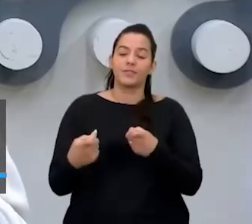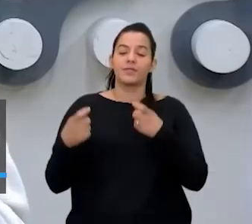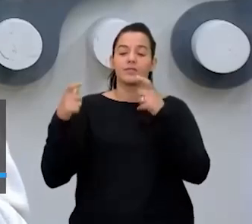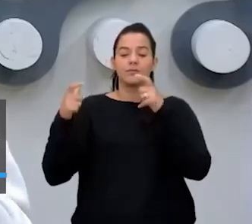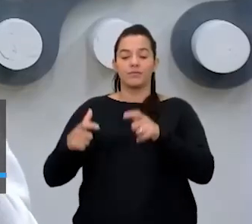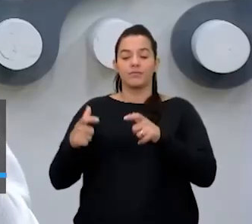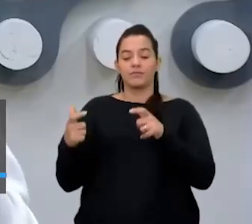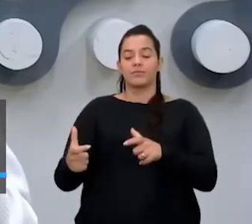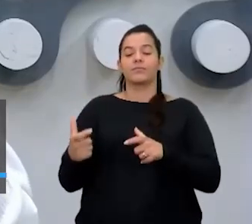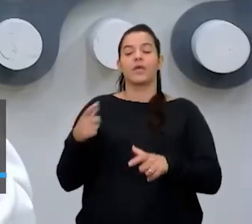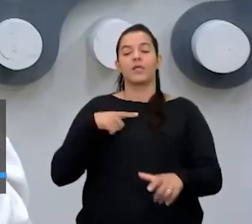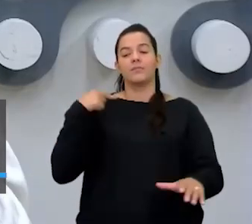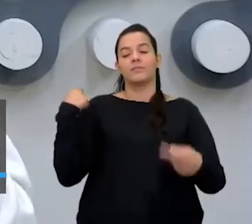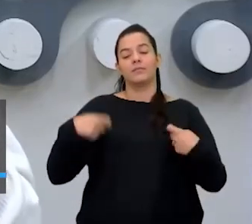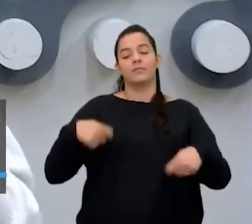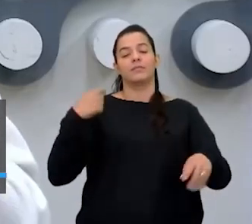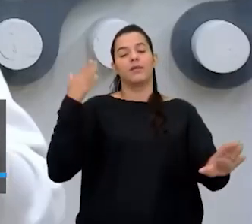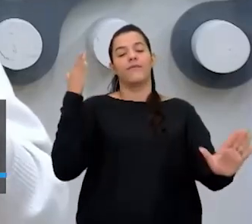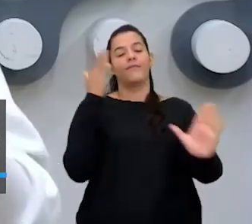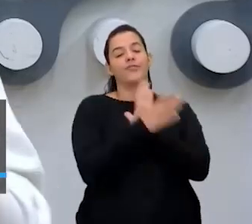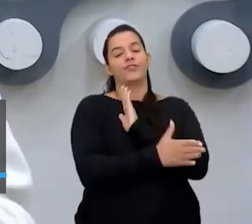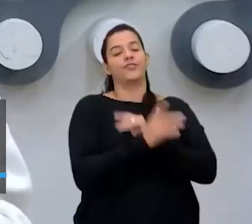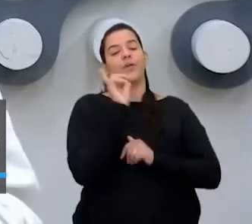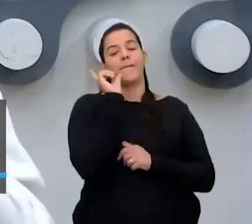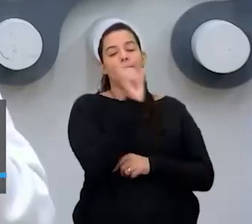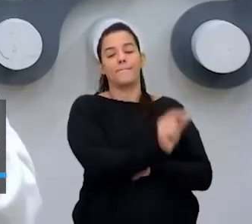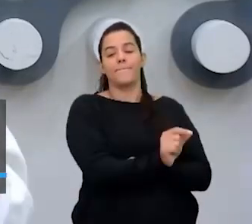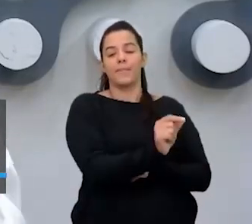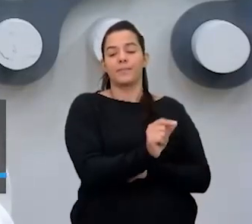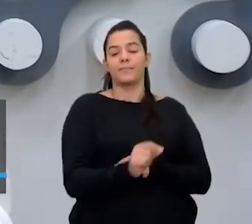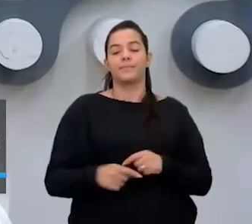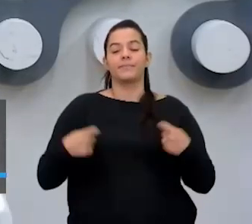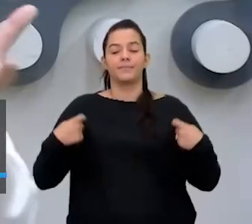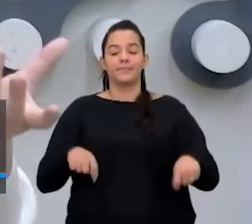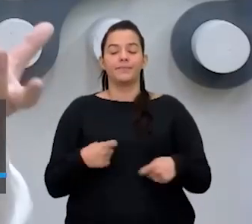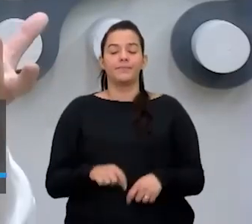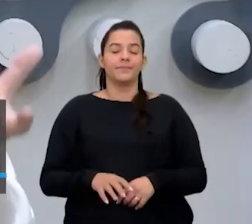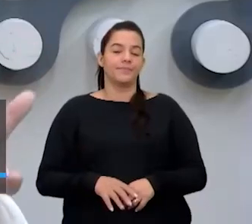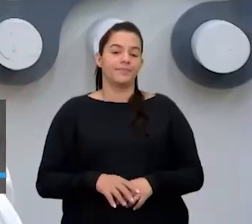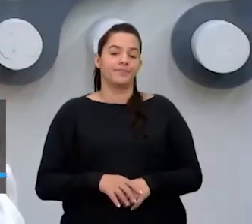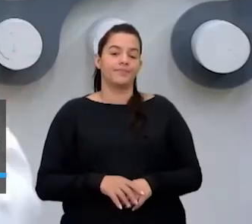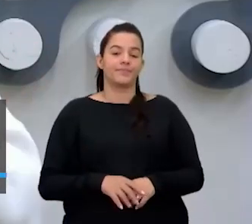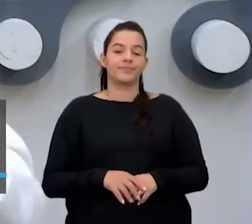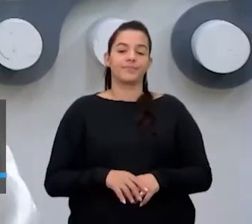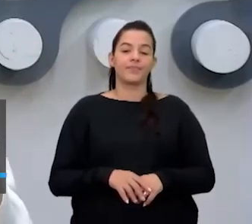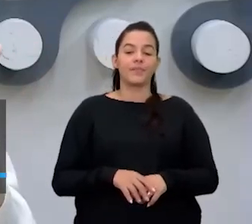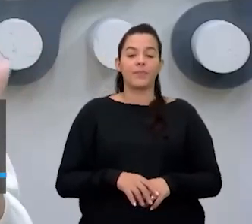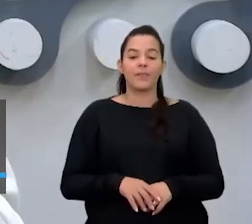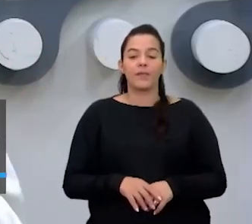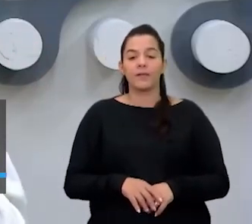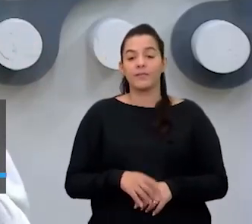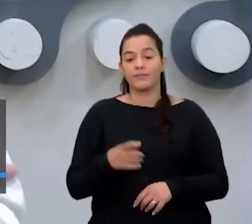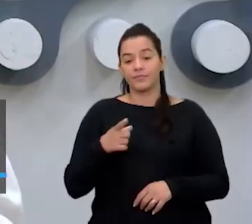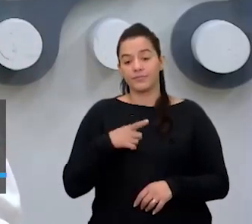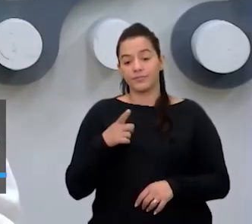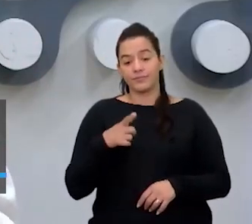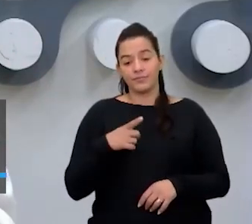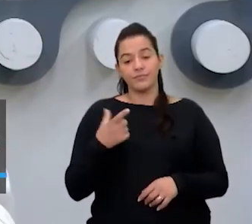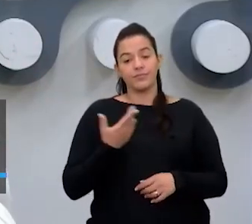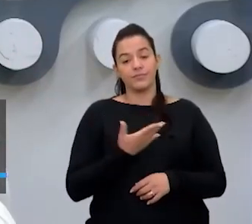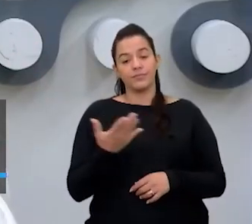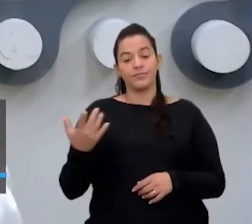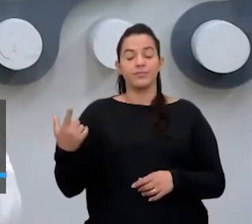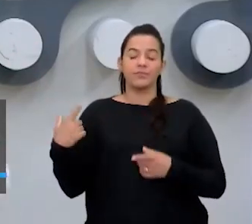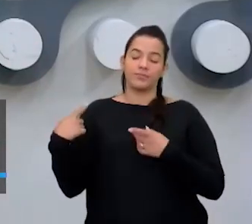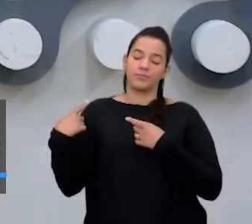de origem. E essa saída que é forçada pode ser causada por inúmeros motivos. Os mais comuns são guerras